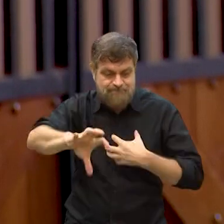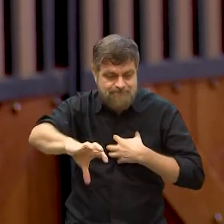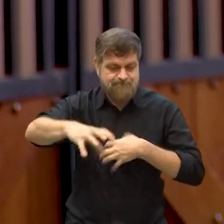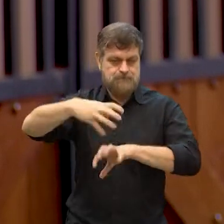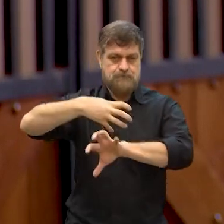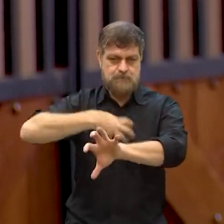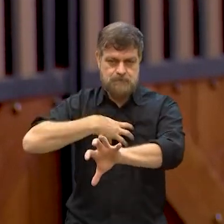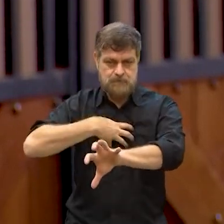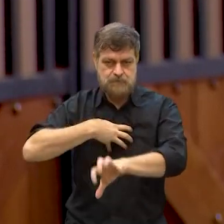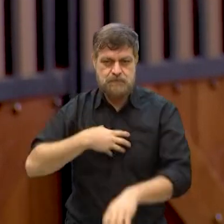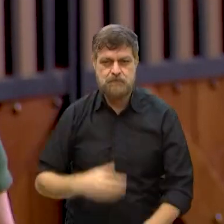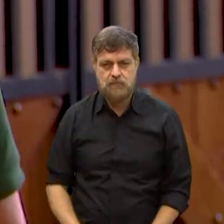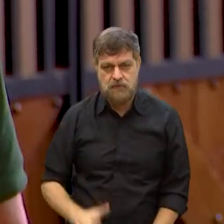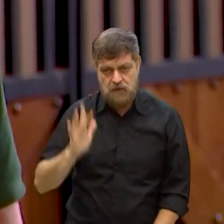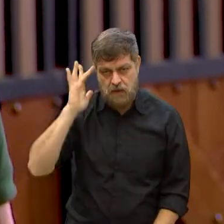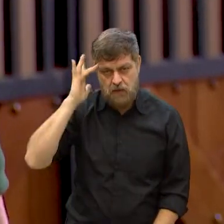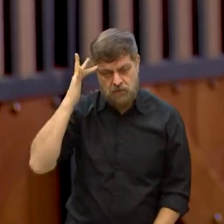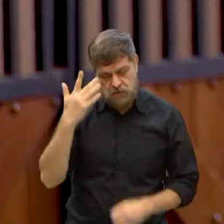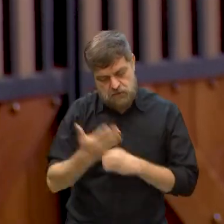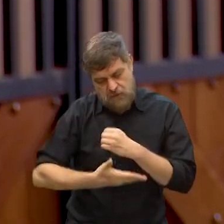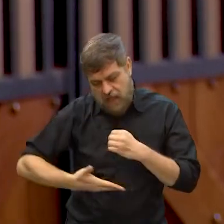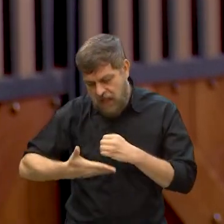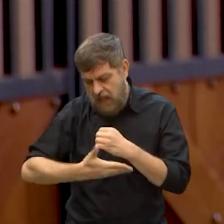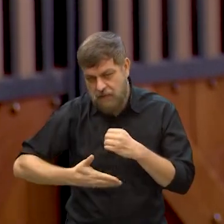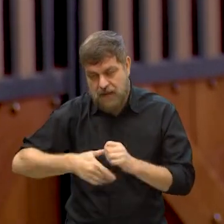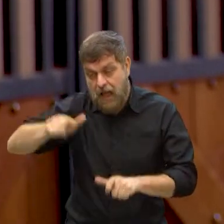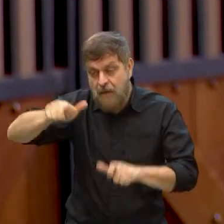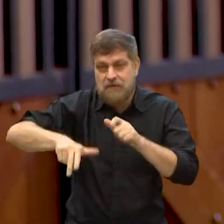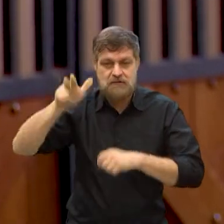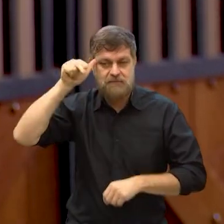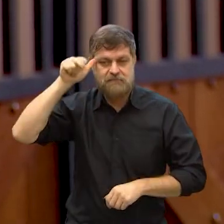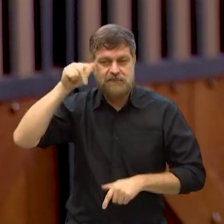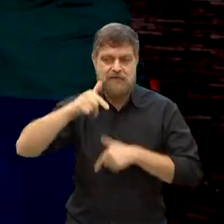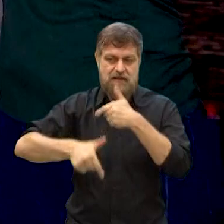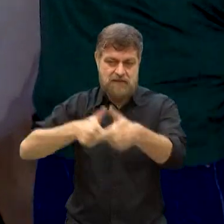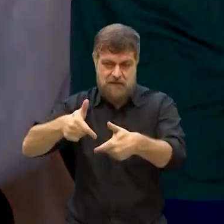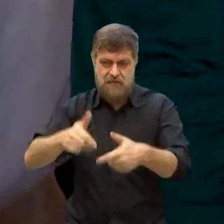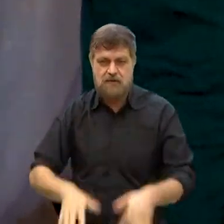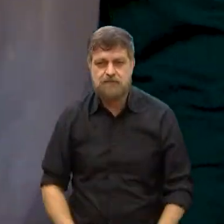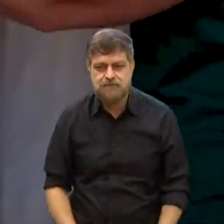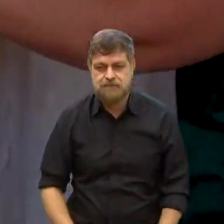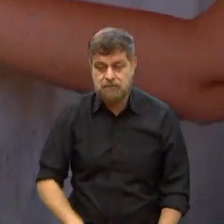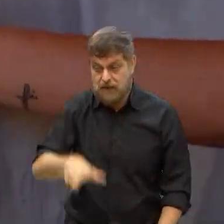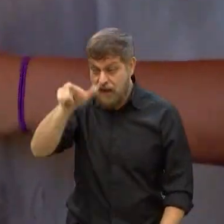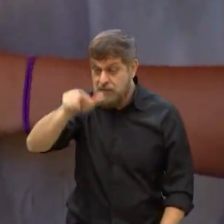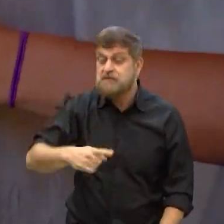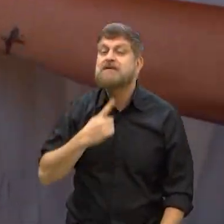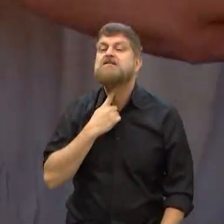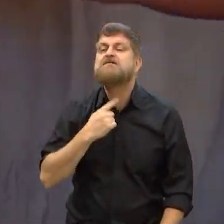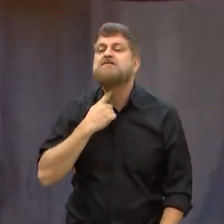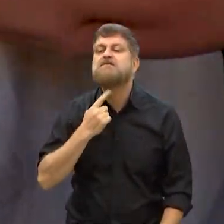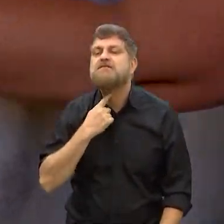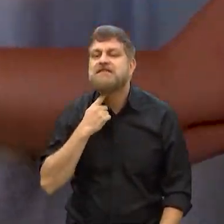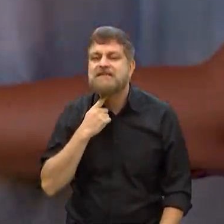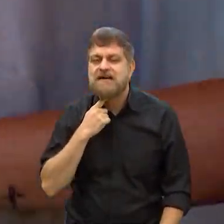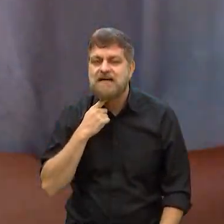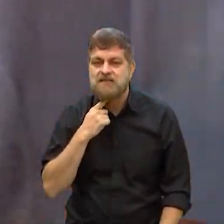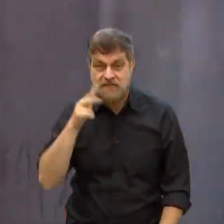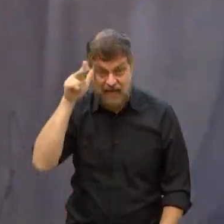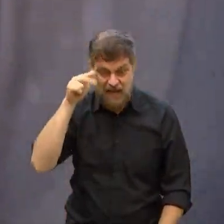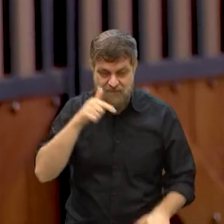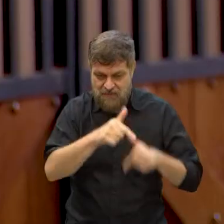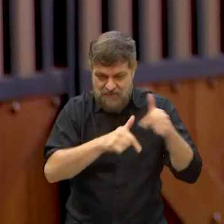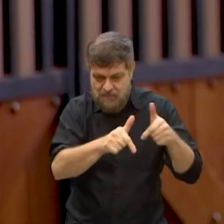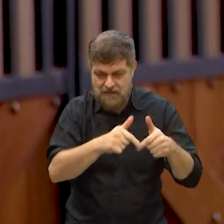do animal. E eu acho que isso é primordial para quem lida com cavalo. Para você mexer com um cavalo, você tem que ser um